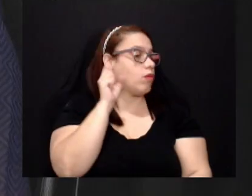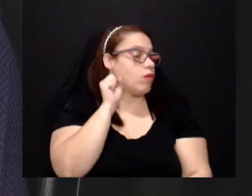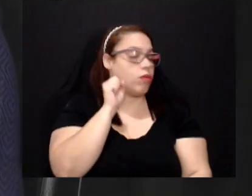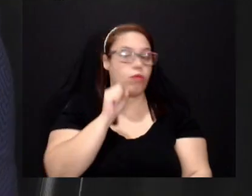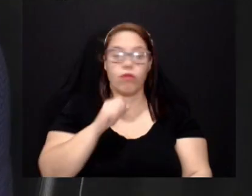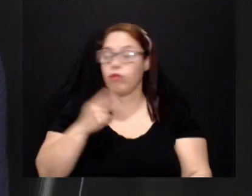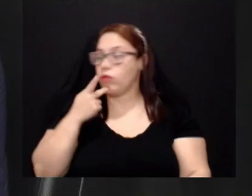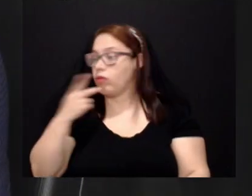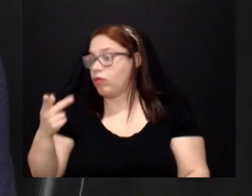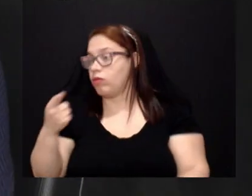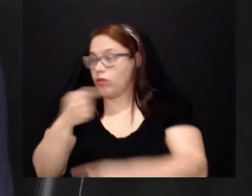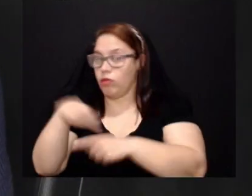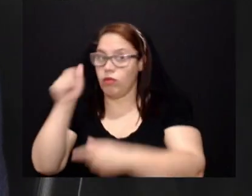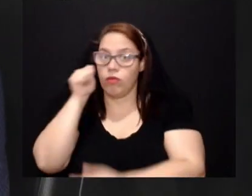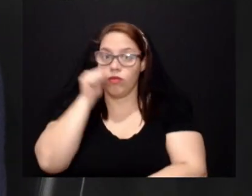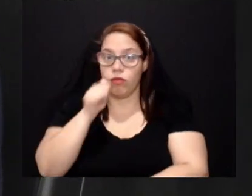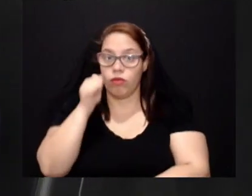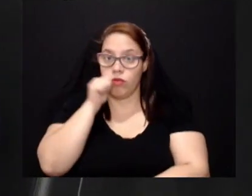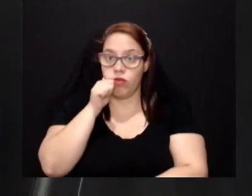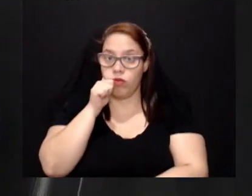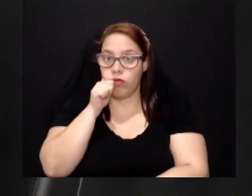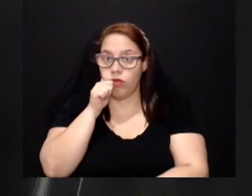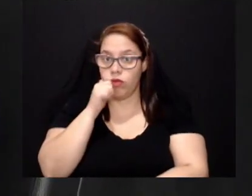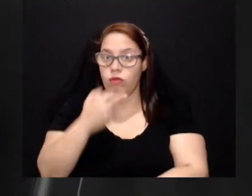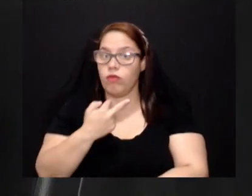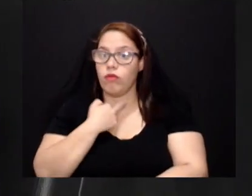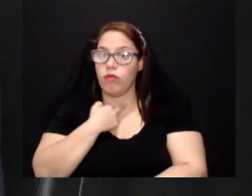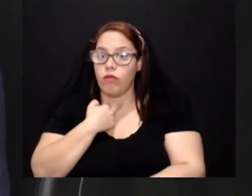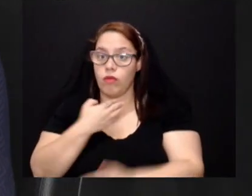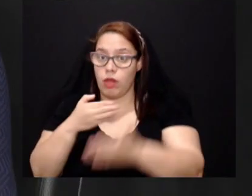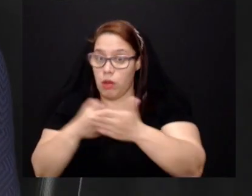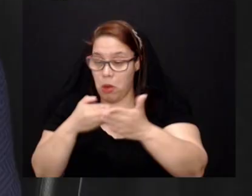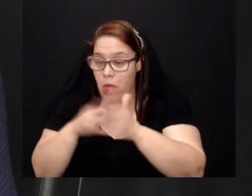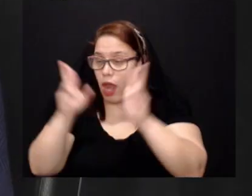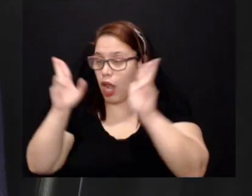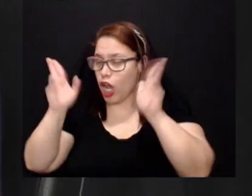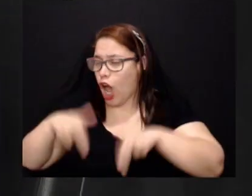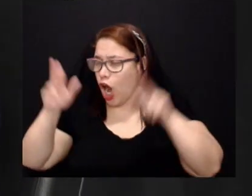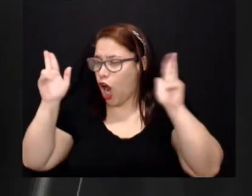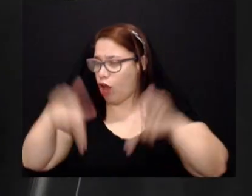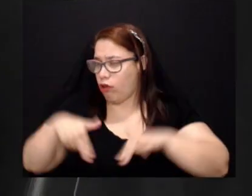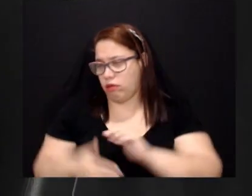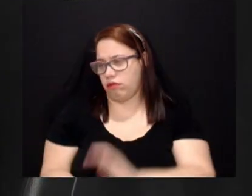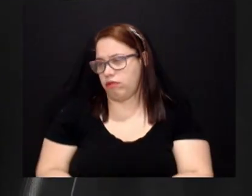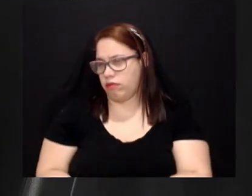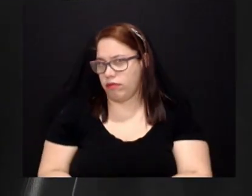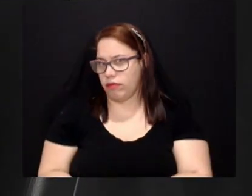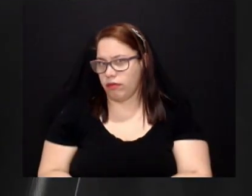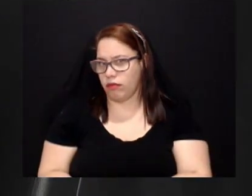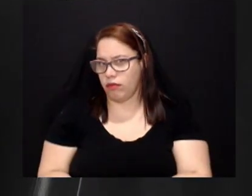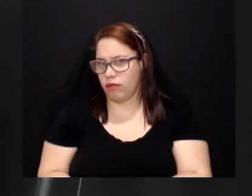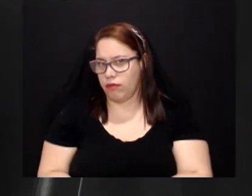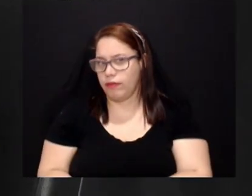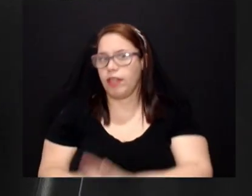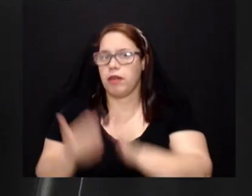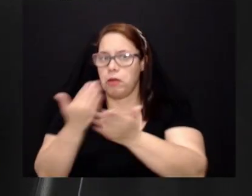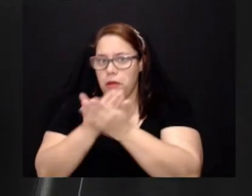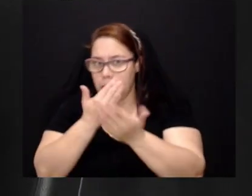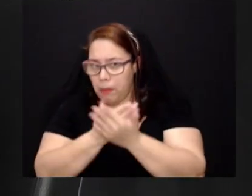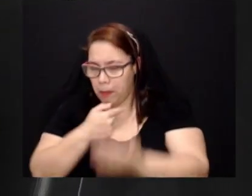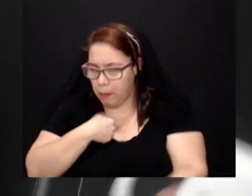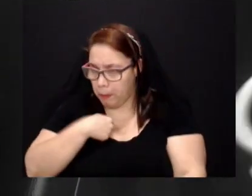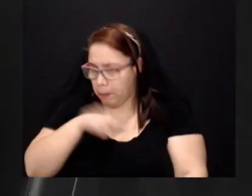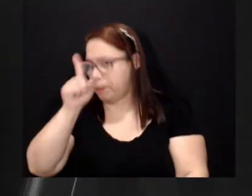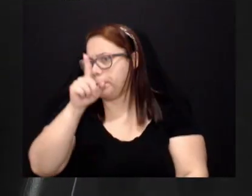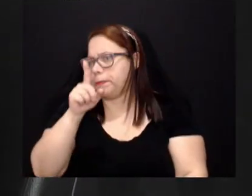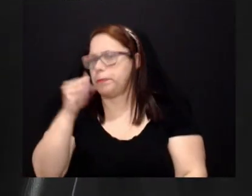essas meninas que elas não podem se limitar jamais. Que elas têm que ir, têm que estudar, têm que tentar, têm que